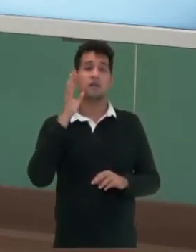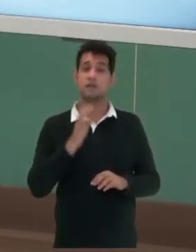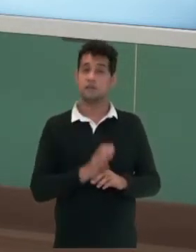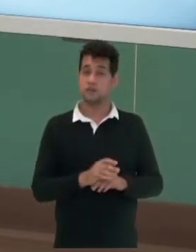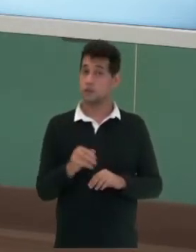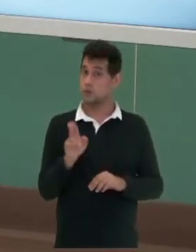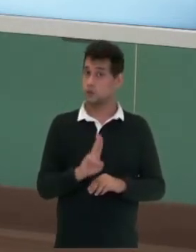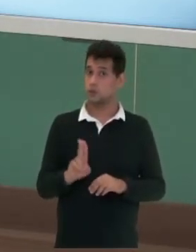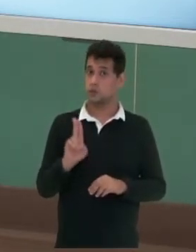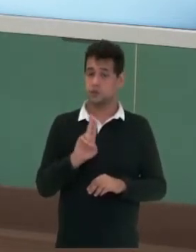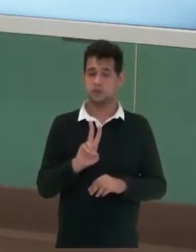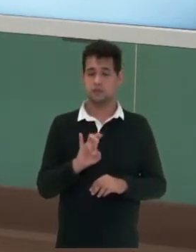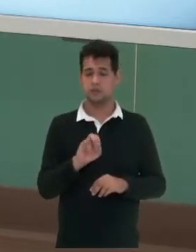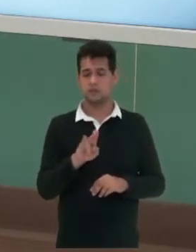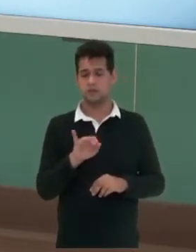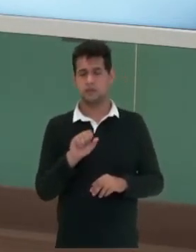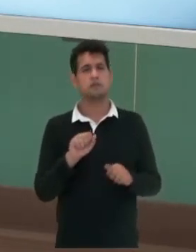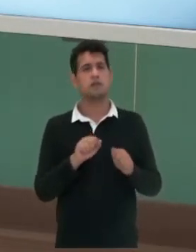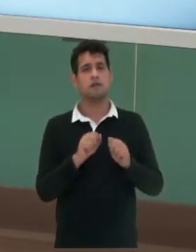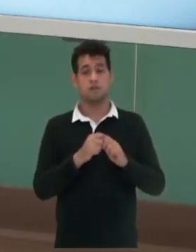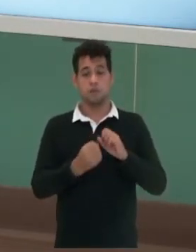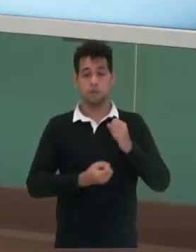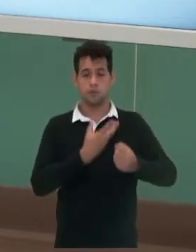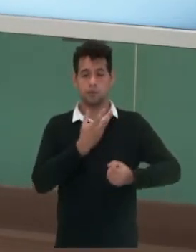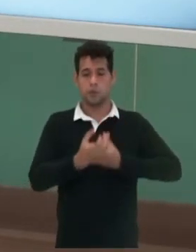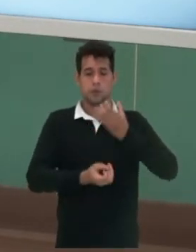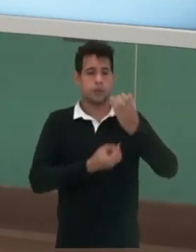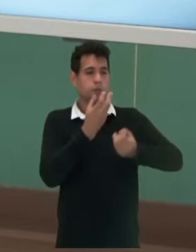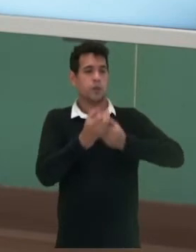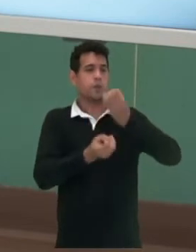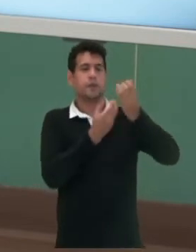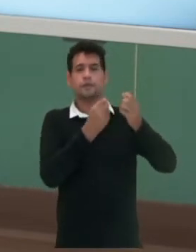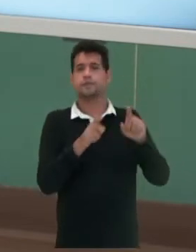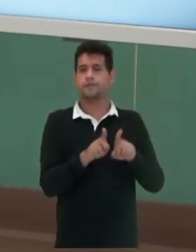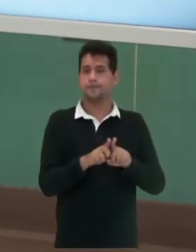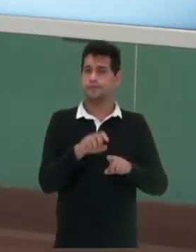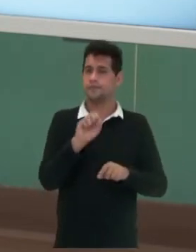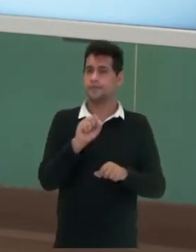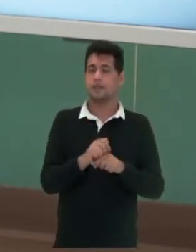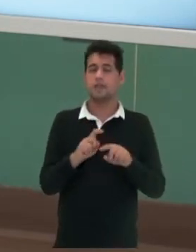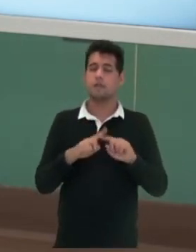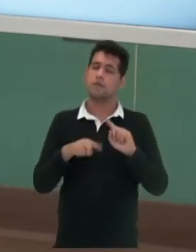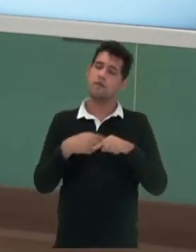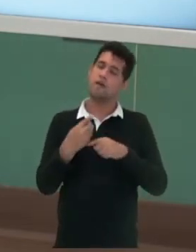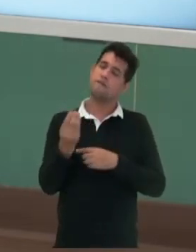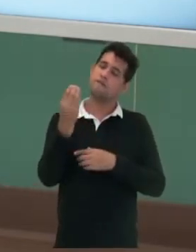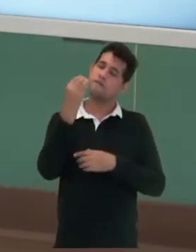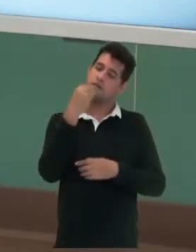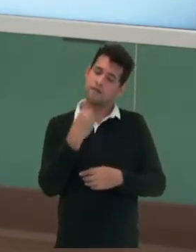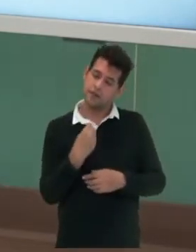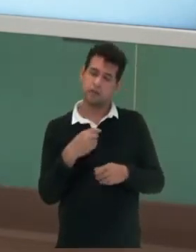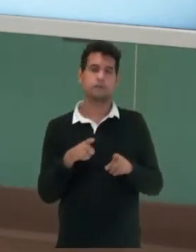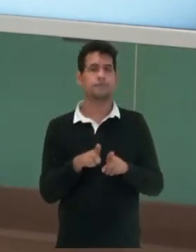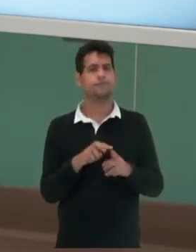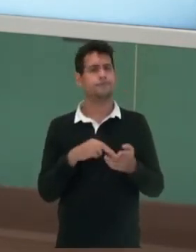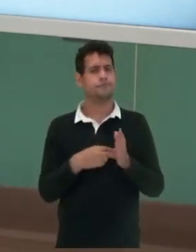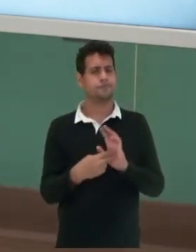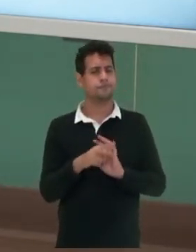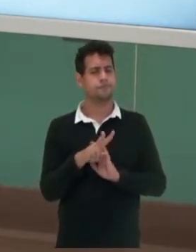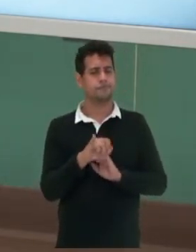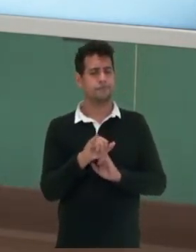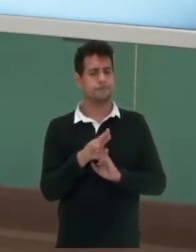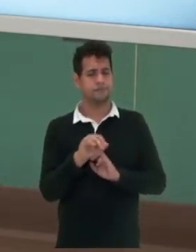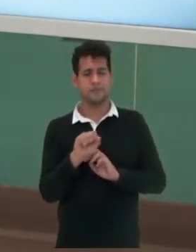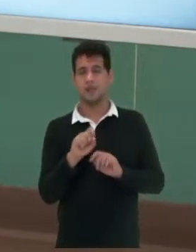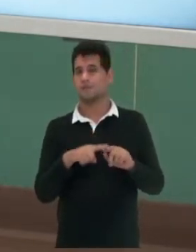eles pegam o vírus e vão fazendo ele se replicando, e ele vai enfraquecendo. Ele ainda é o vírus, mas